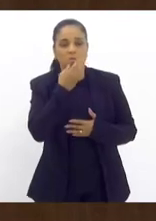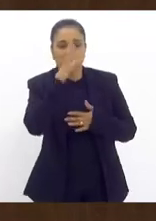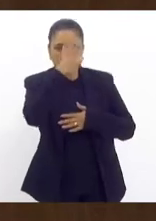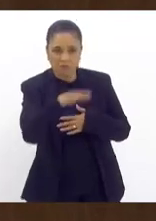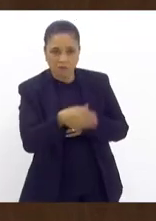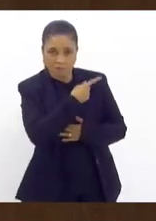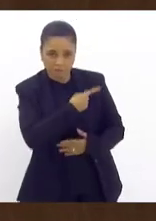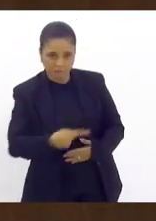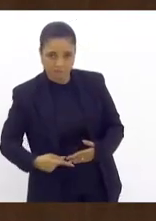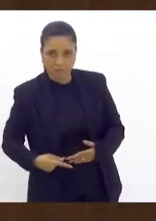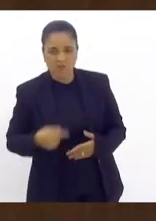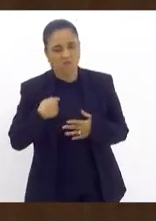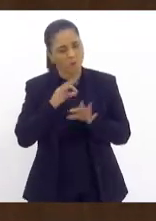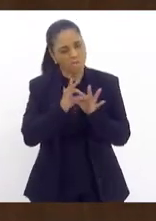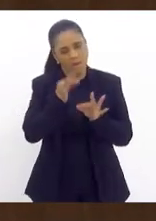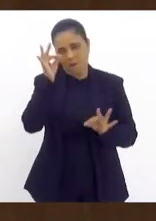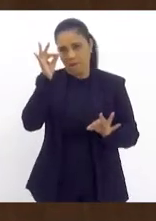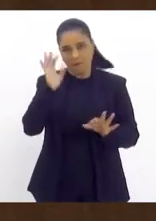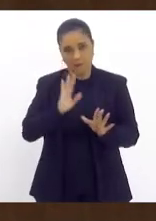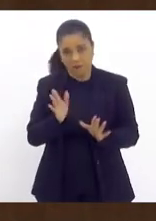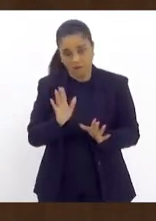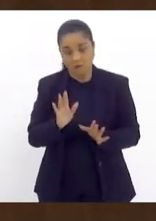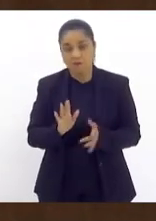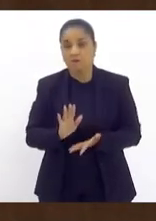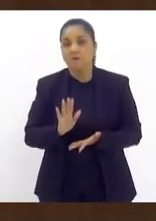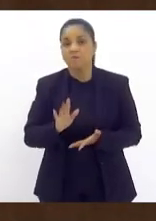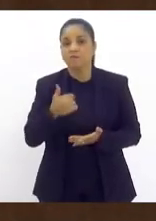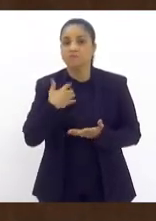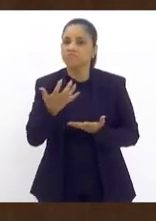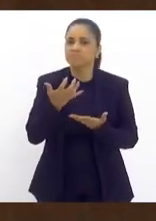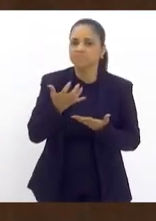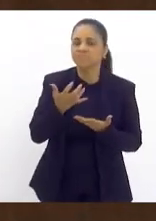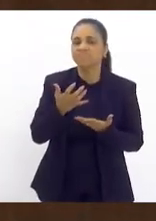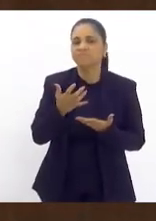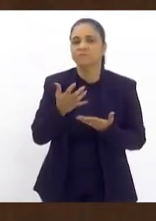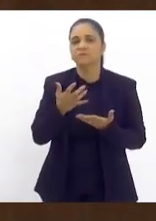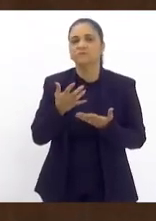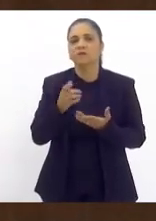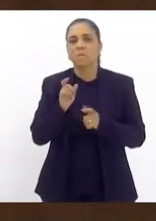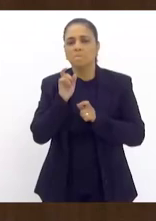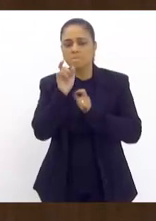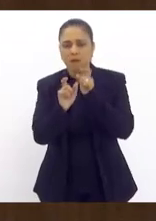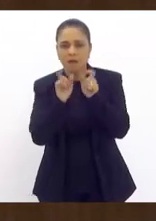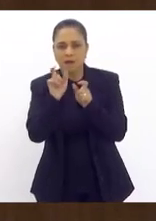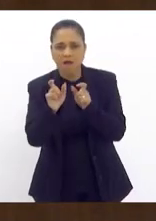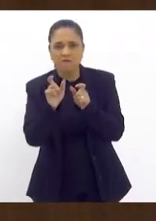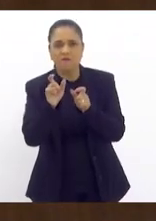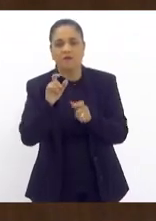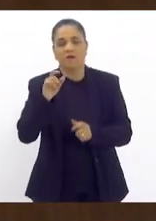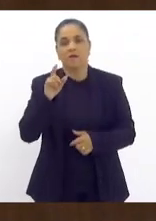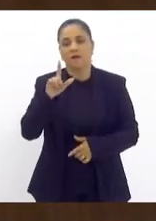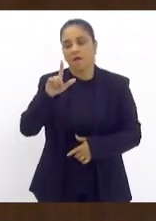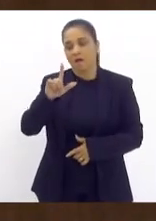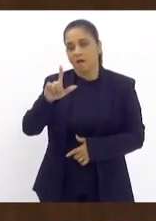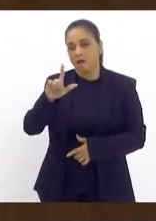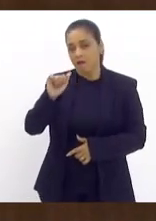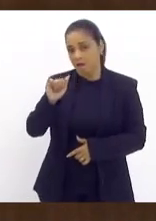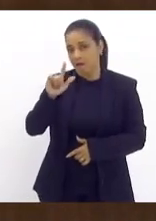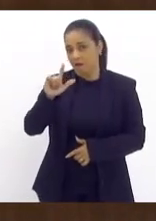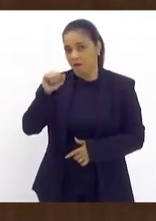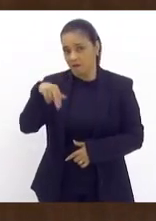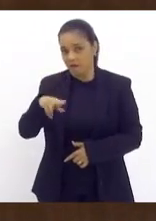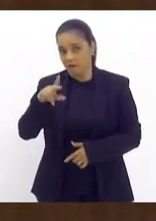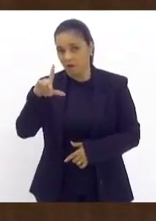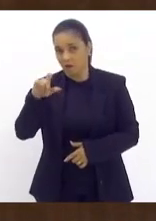presidente. Não vou me alongar muito, mas queria só dar mais poder às palavras do nosso amigo deputado Alan Lopes, que até hoje eu não entendo,